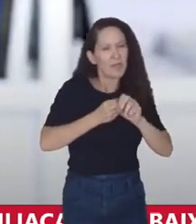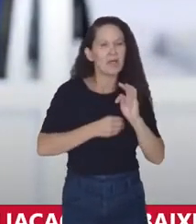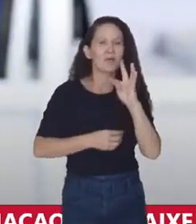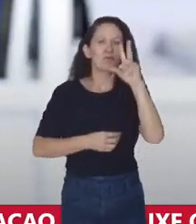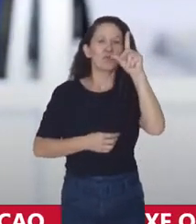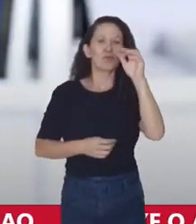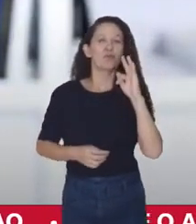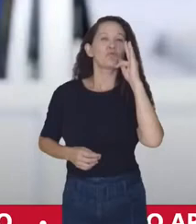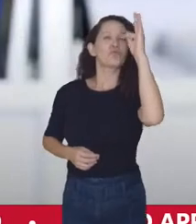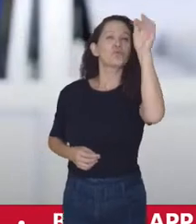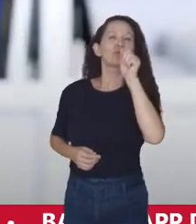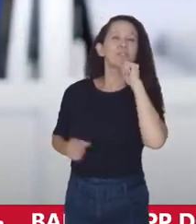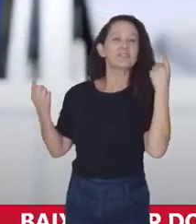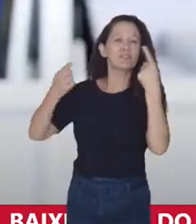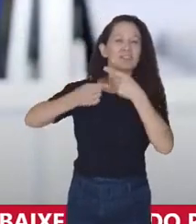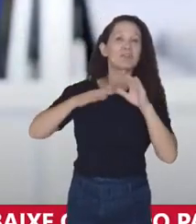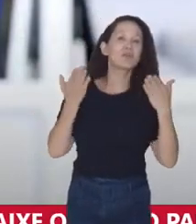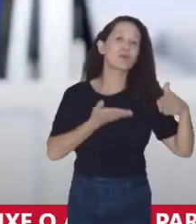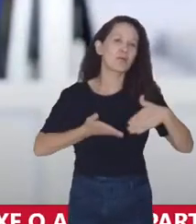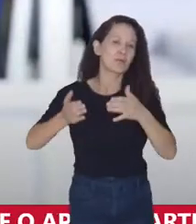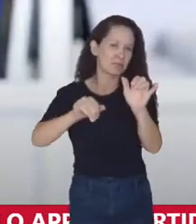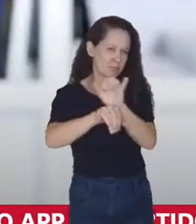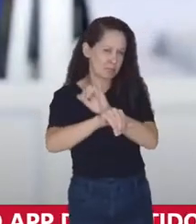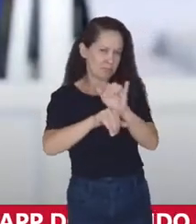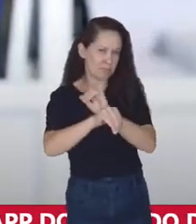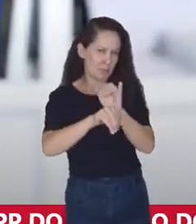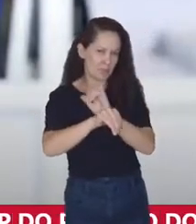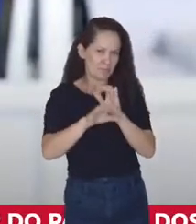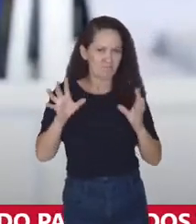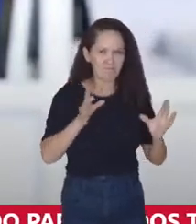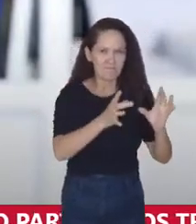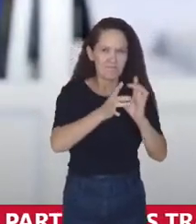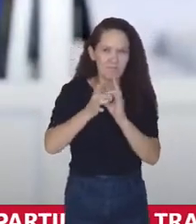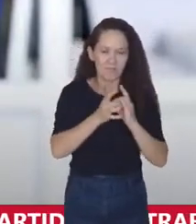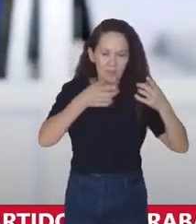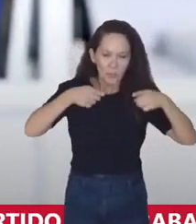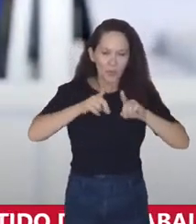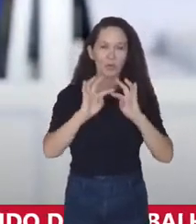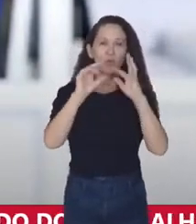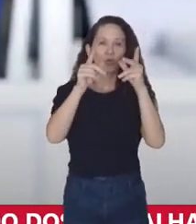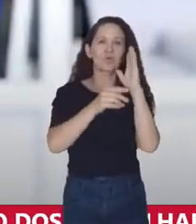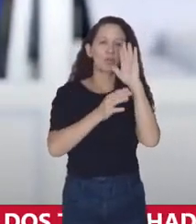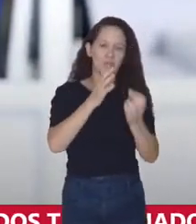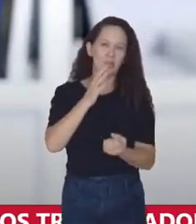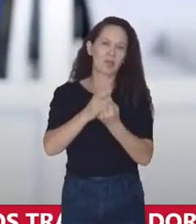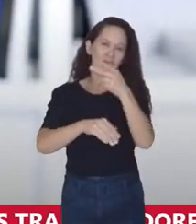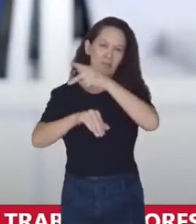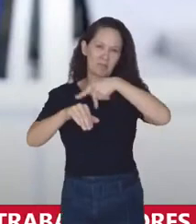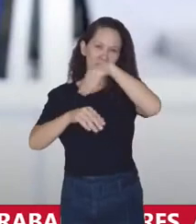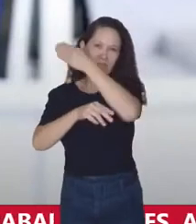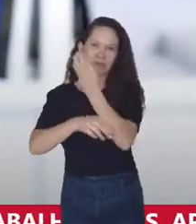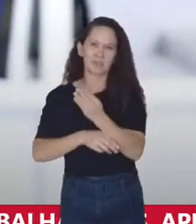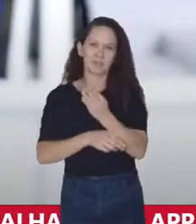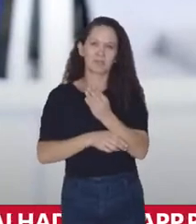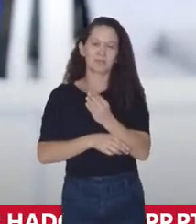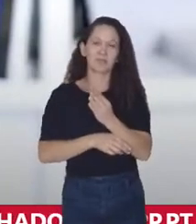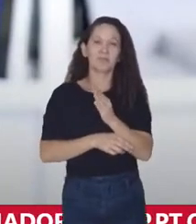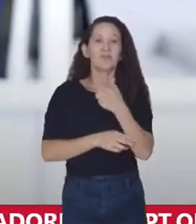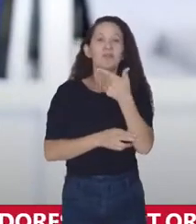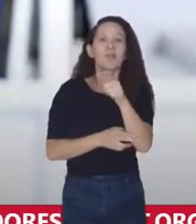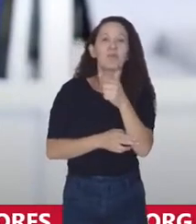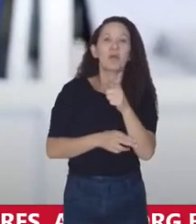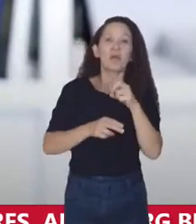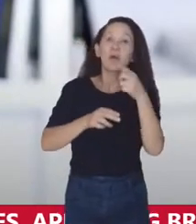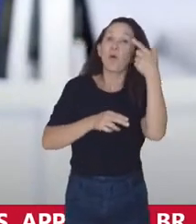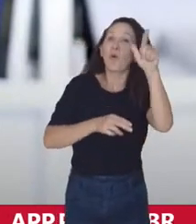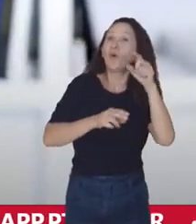nós temos de desafio e o caminho a seguir, que está muito ligado com tudo que nós já construímos nesse país. Não é por outra razão que o presidente